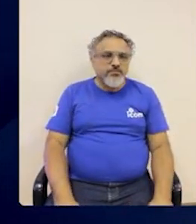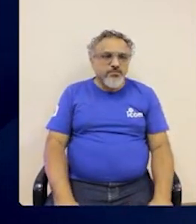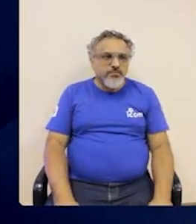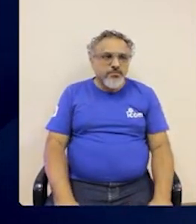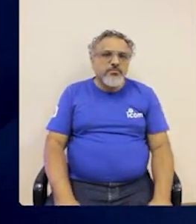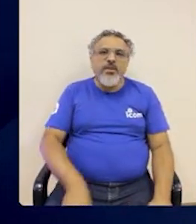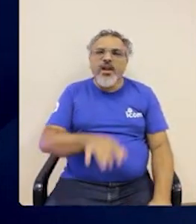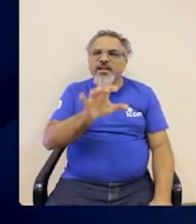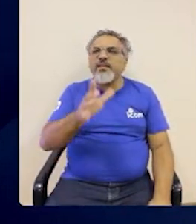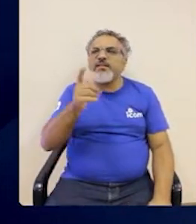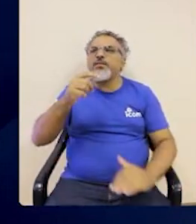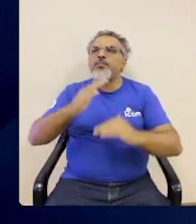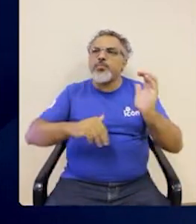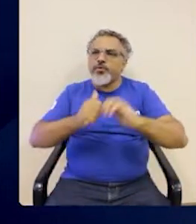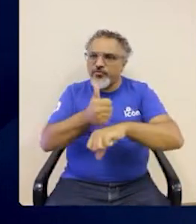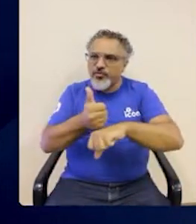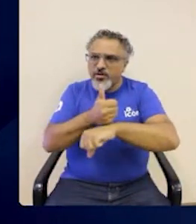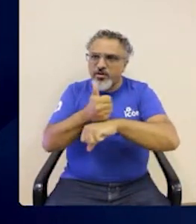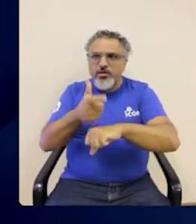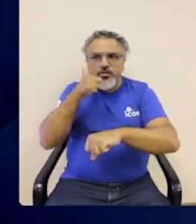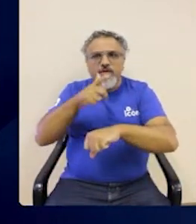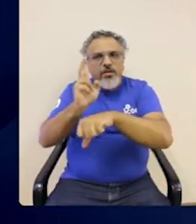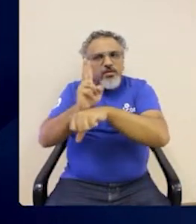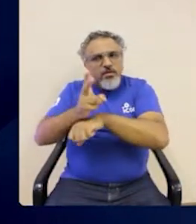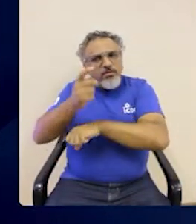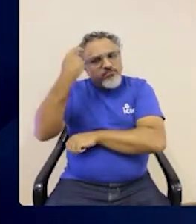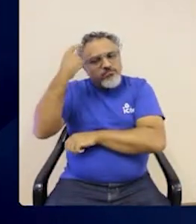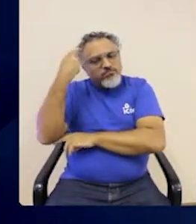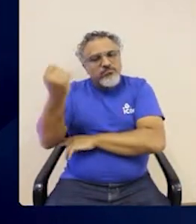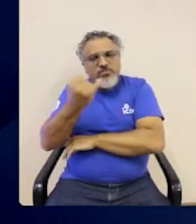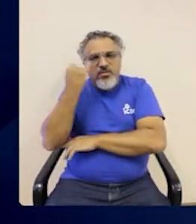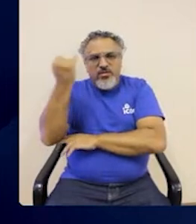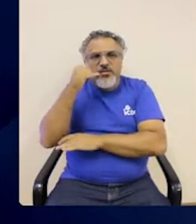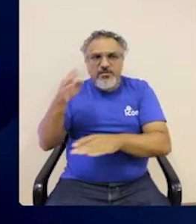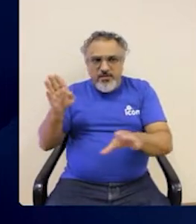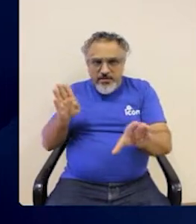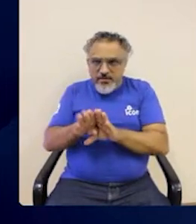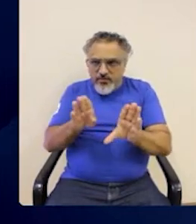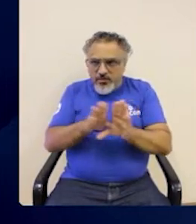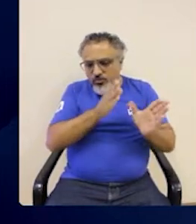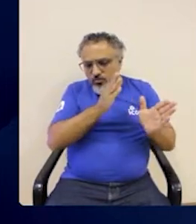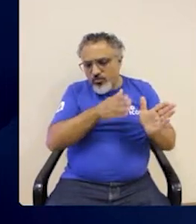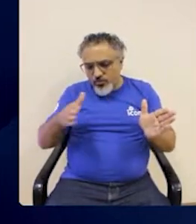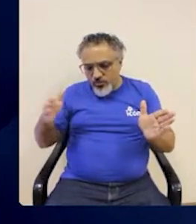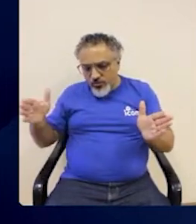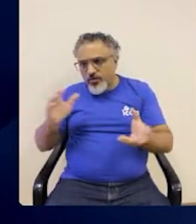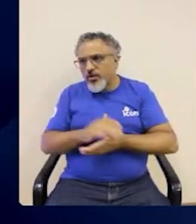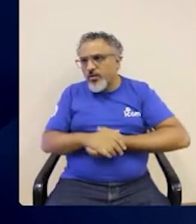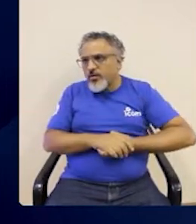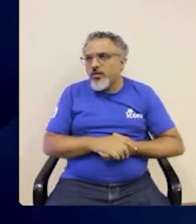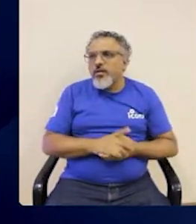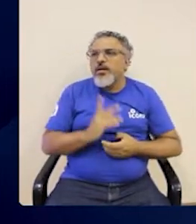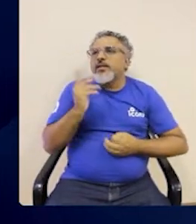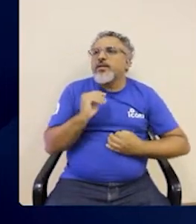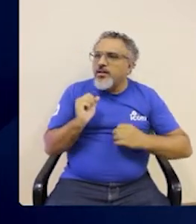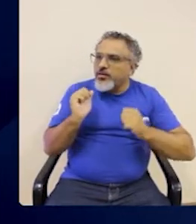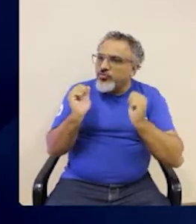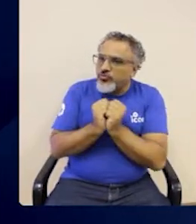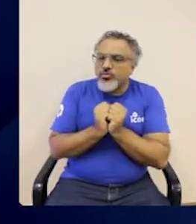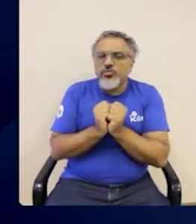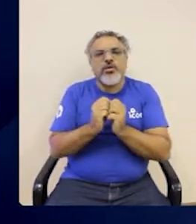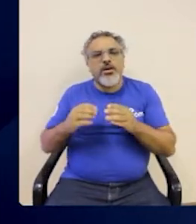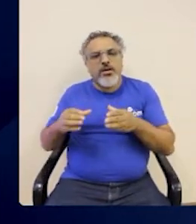E aí esse profissional consegue pensar nas linhas de cuidado de maior relevância e também nos seus protocolos, né? Ele está ali junto com uma equipe, mas